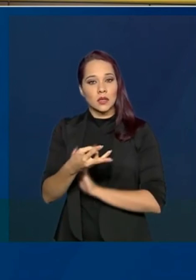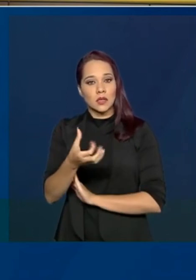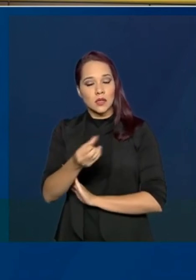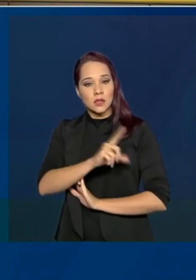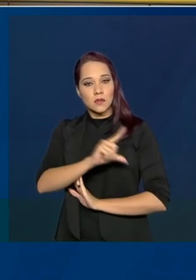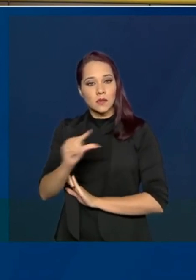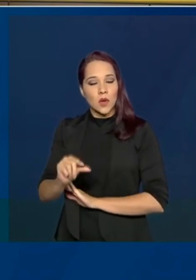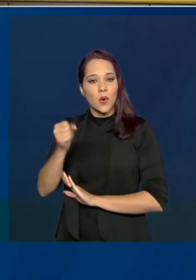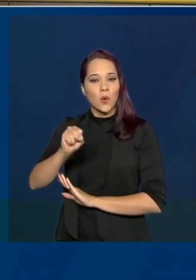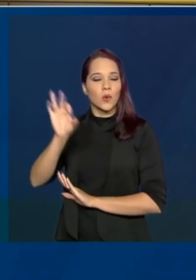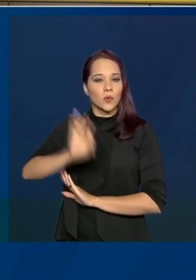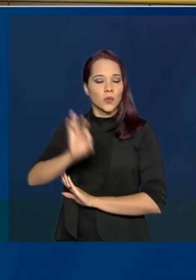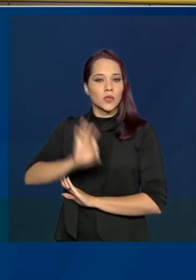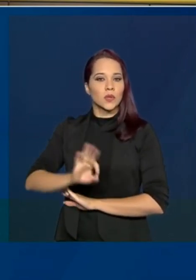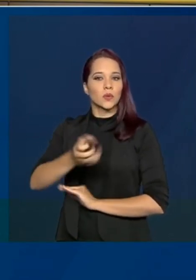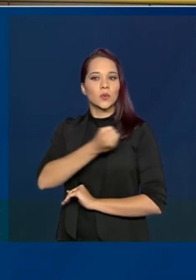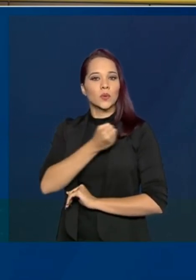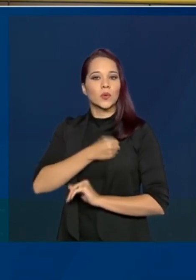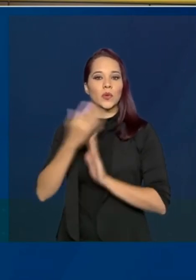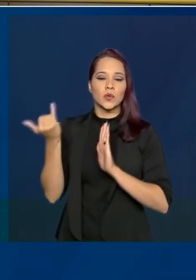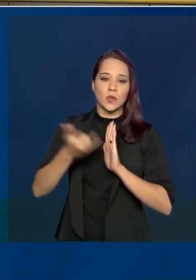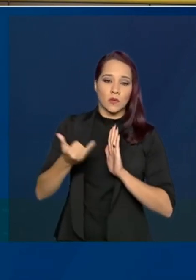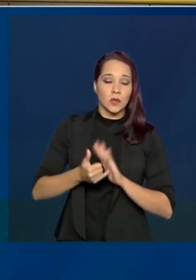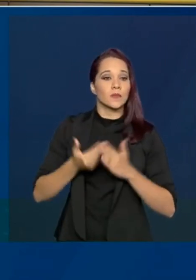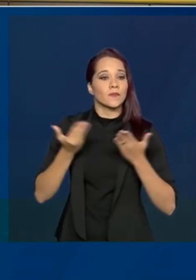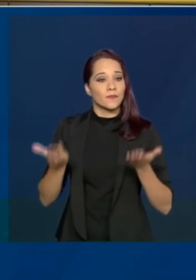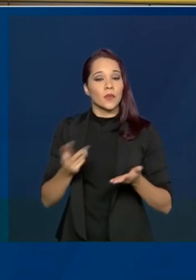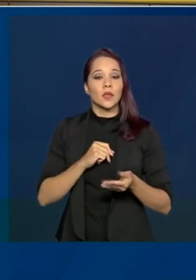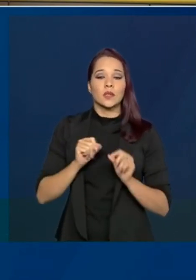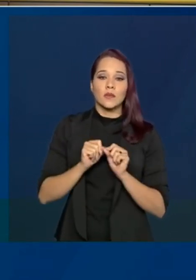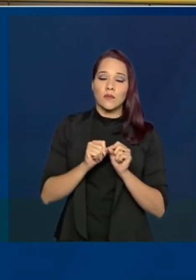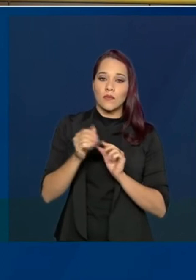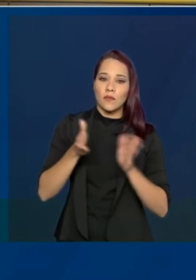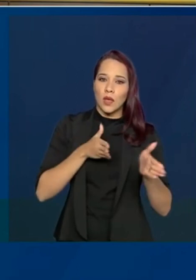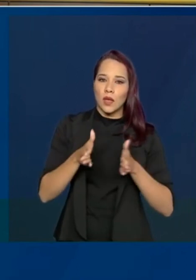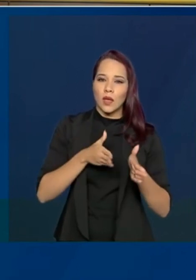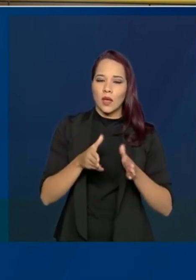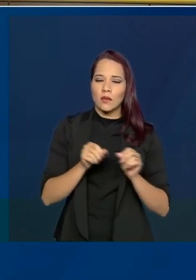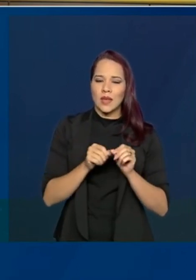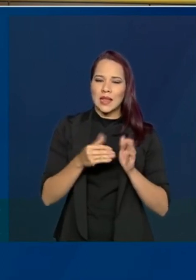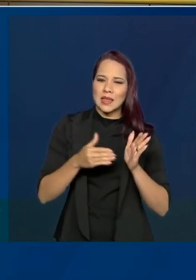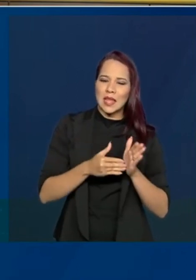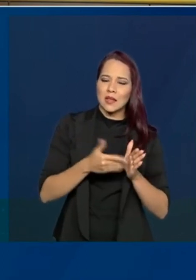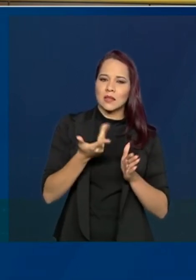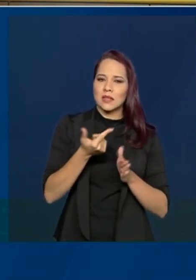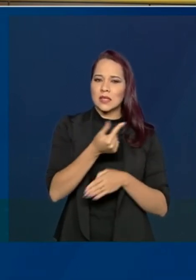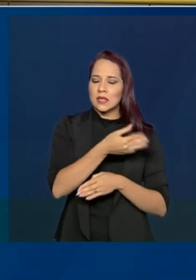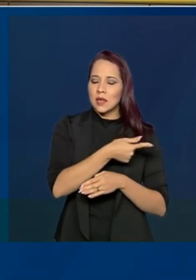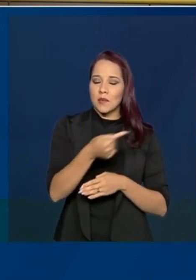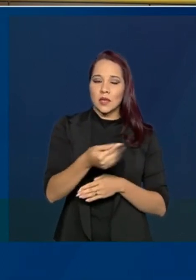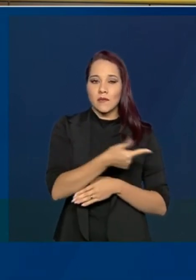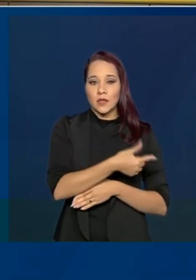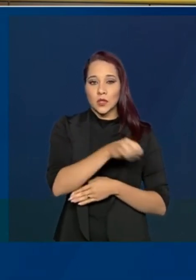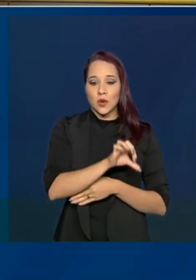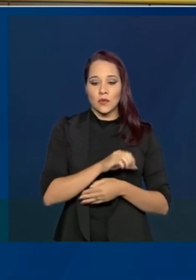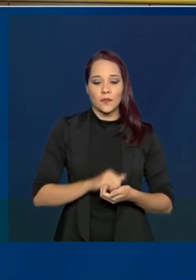de 8% no número de registros, isso sendo feito paulatinamente desde a semana epidemiológica número 29, ou